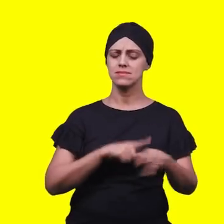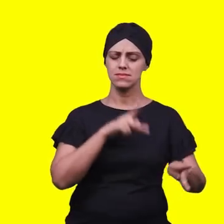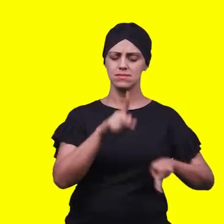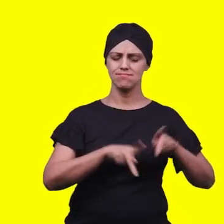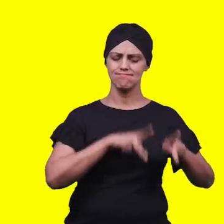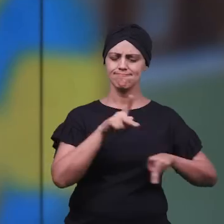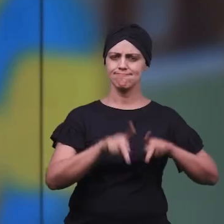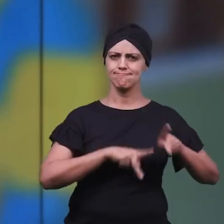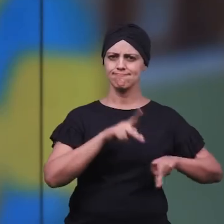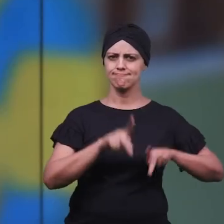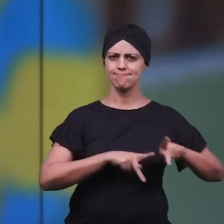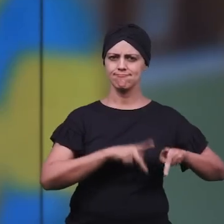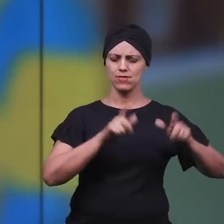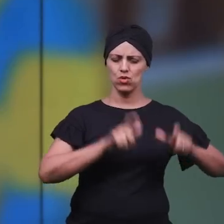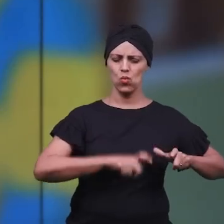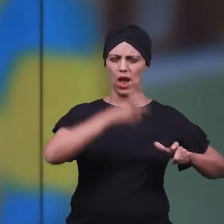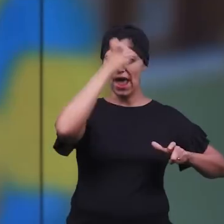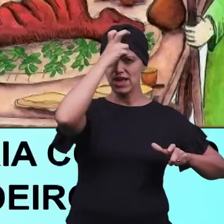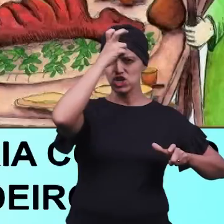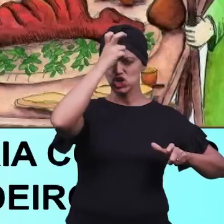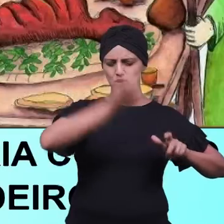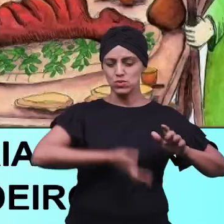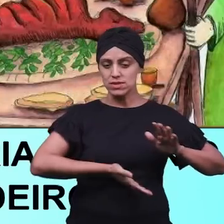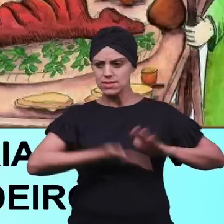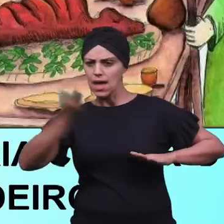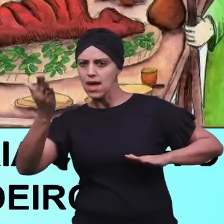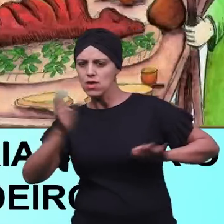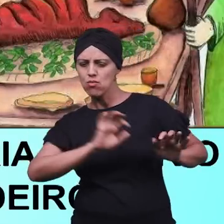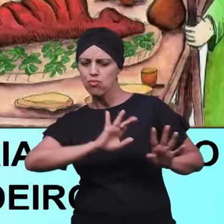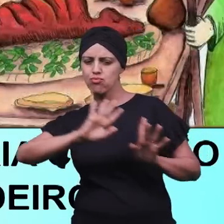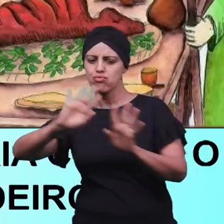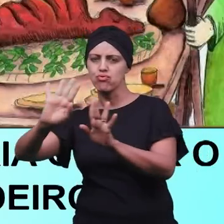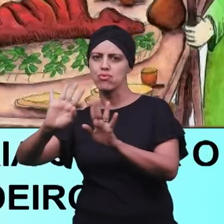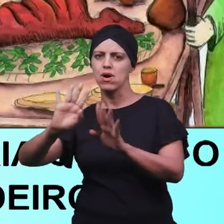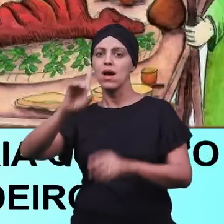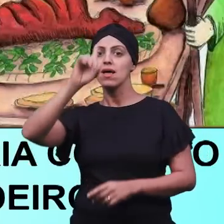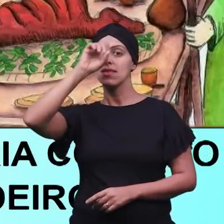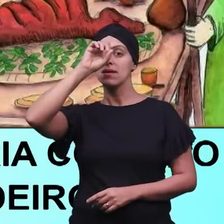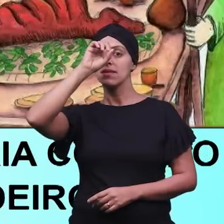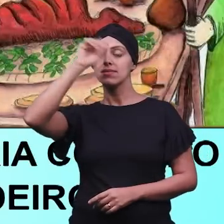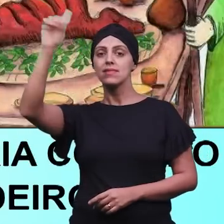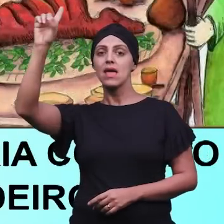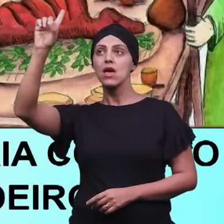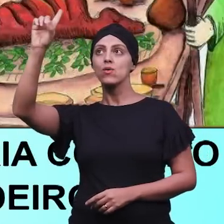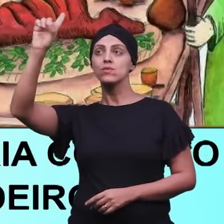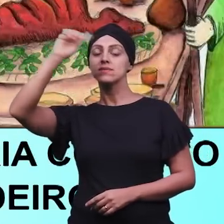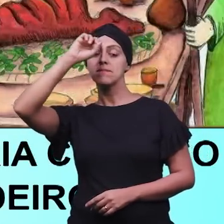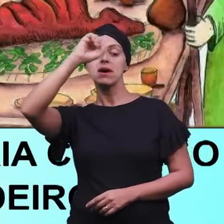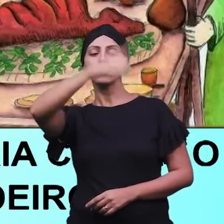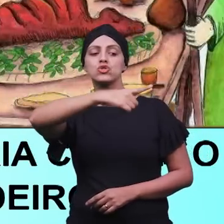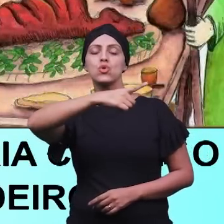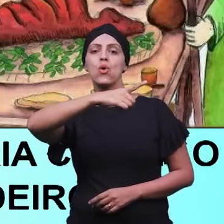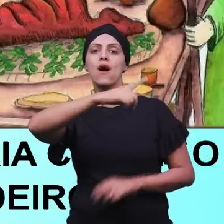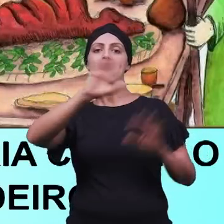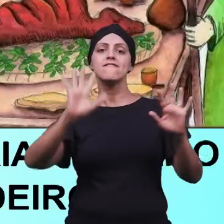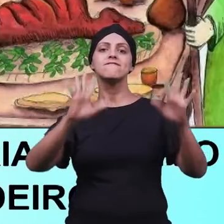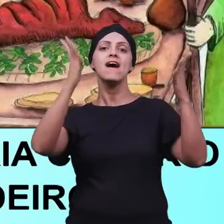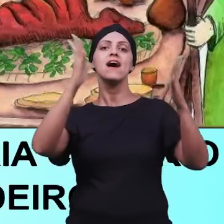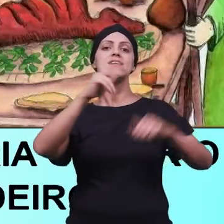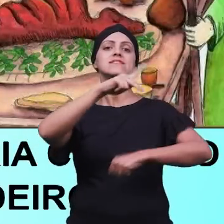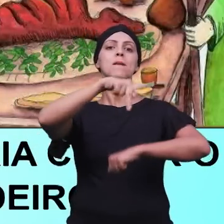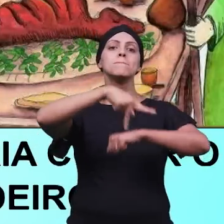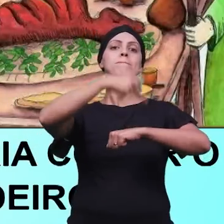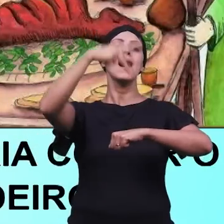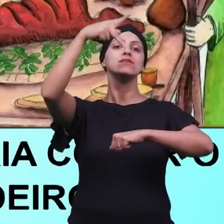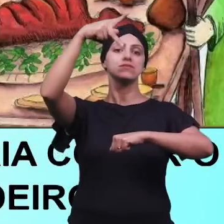do povo de Israel do Egito, Deus mandou que fosse realizada uma festa, a Páscoa, e